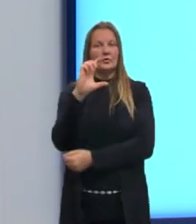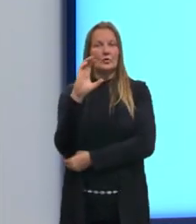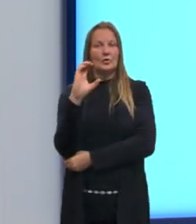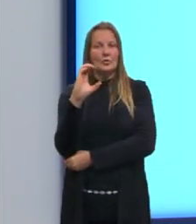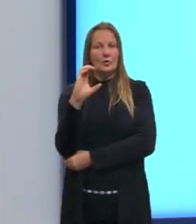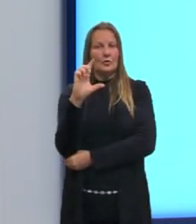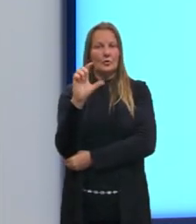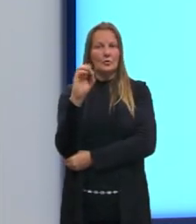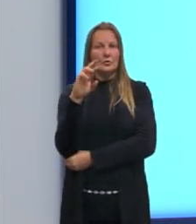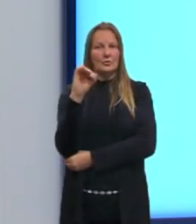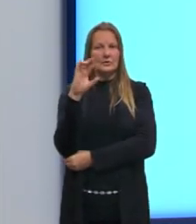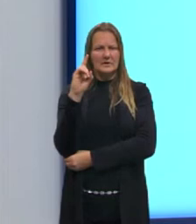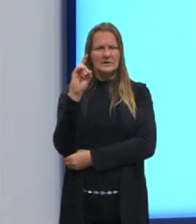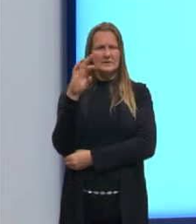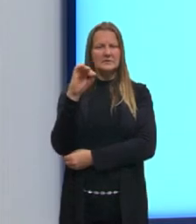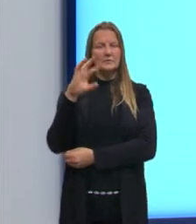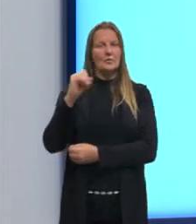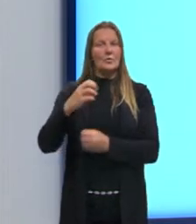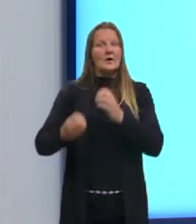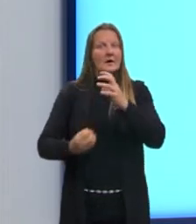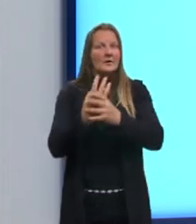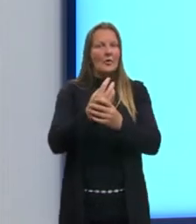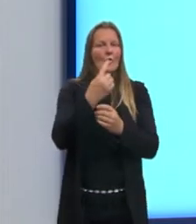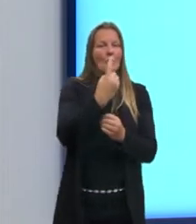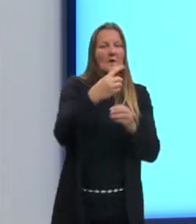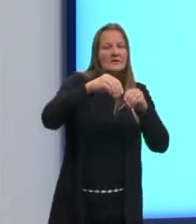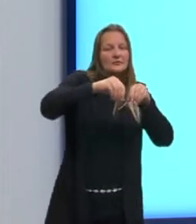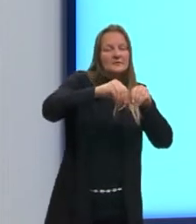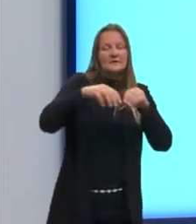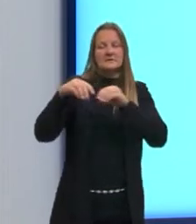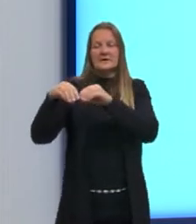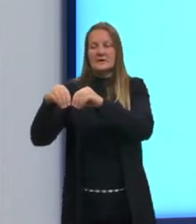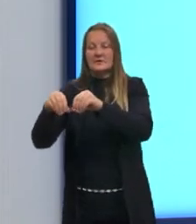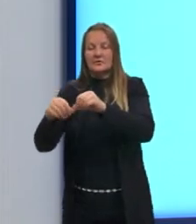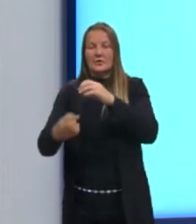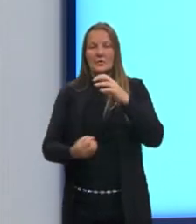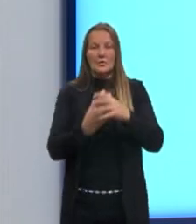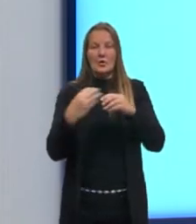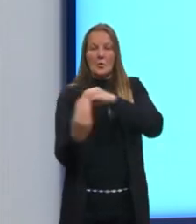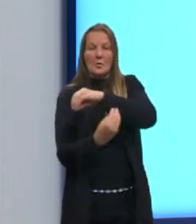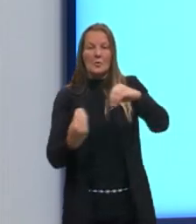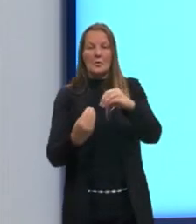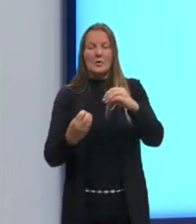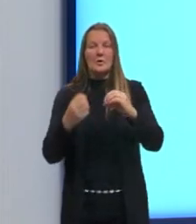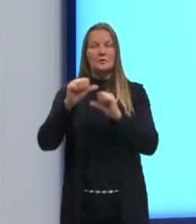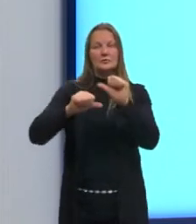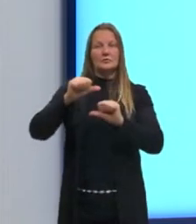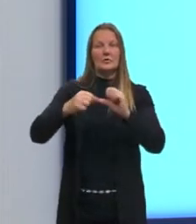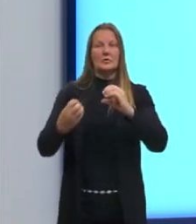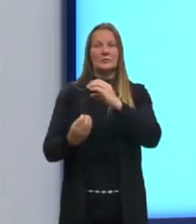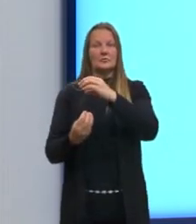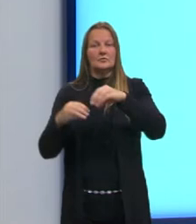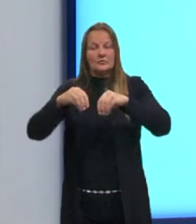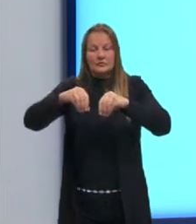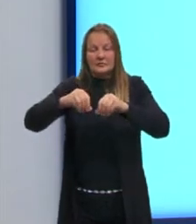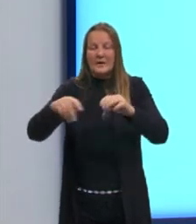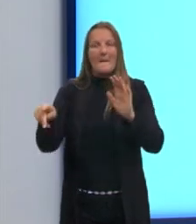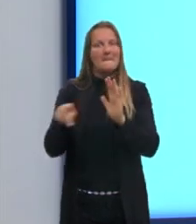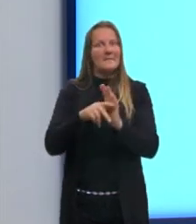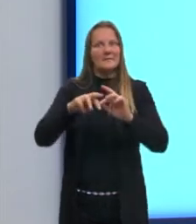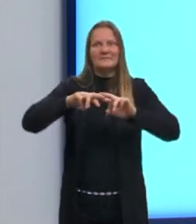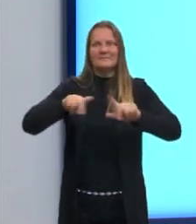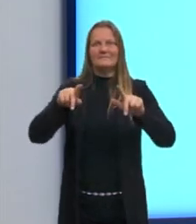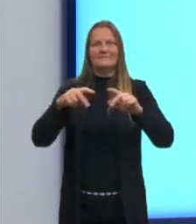de duas substâncias formei outras substâncias diferentes com propriedades totalmente diferentes que as dos